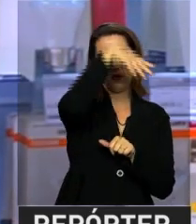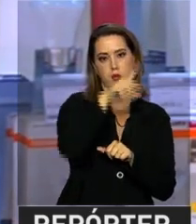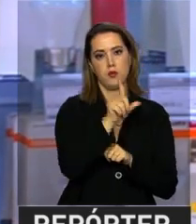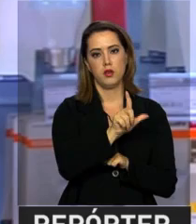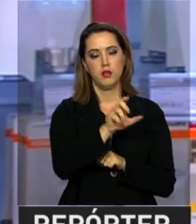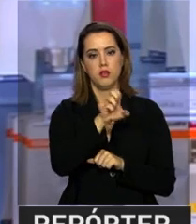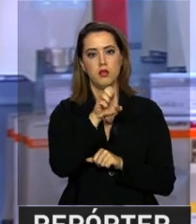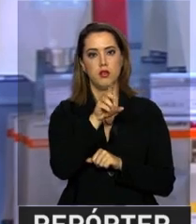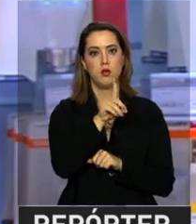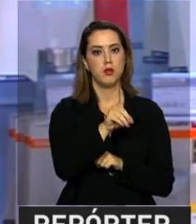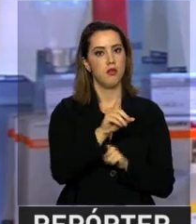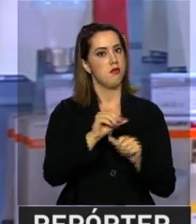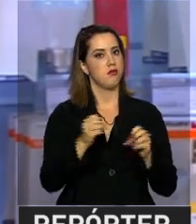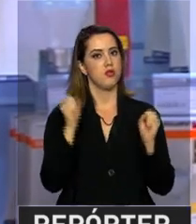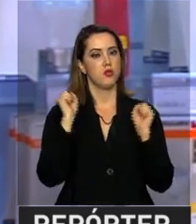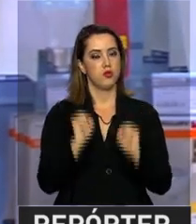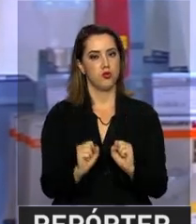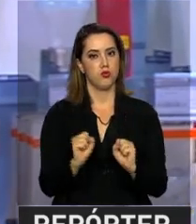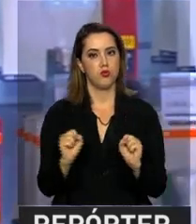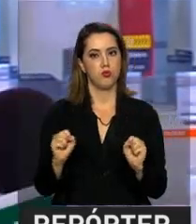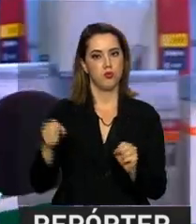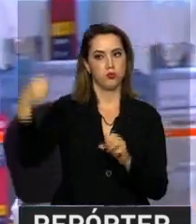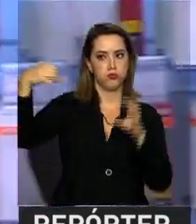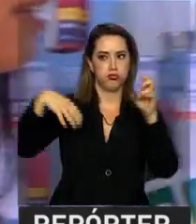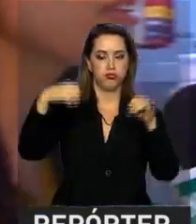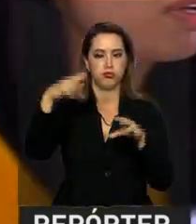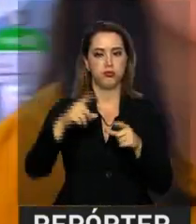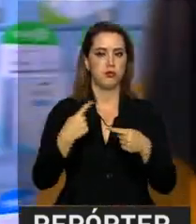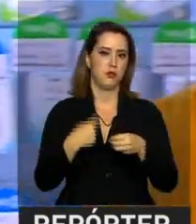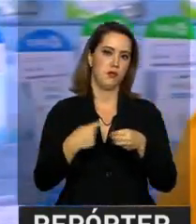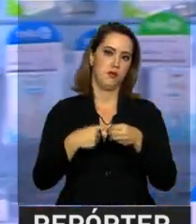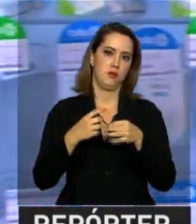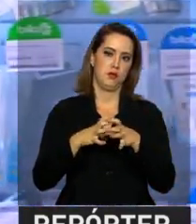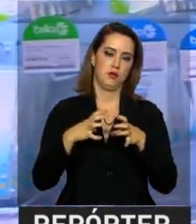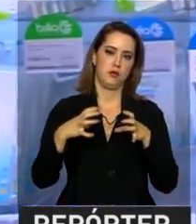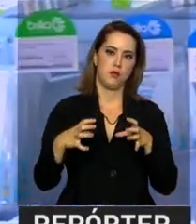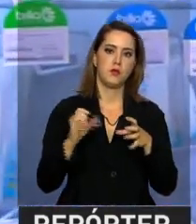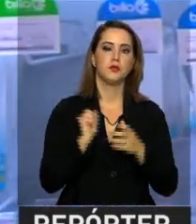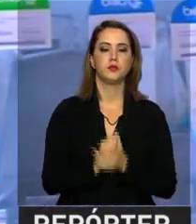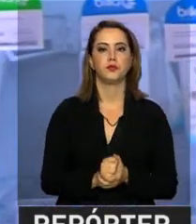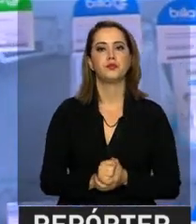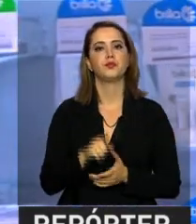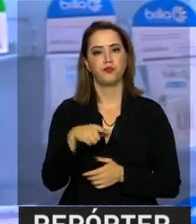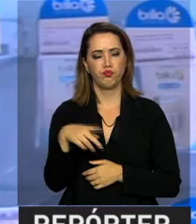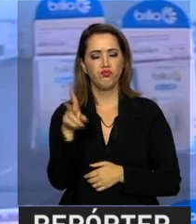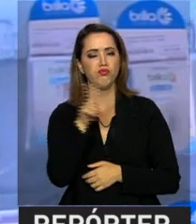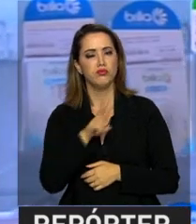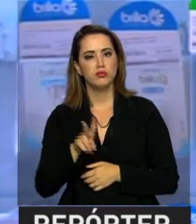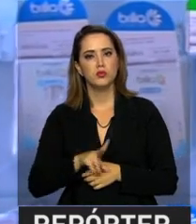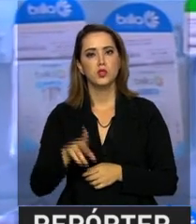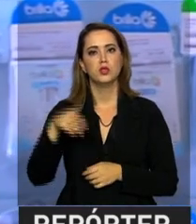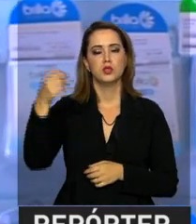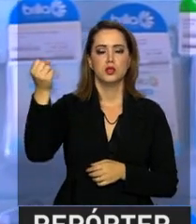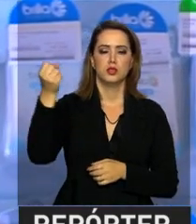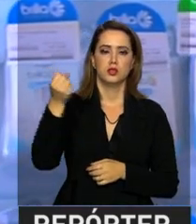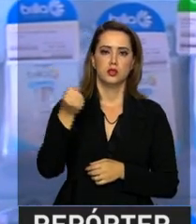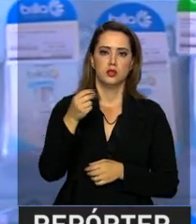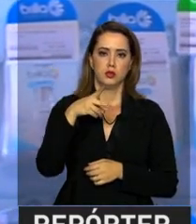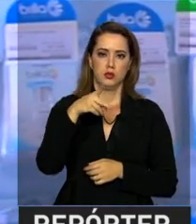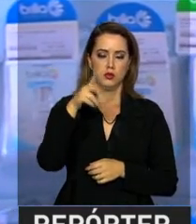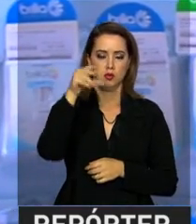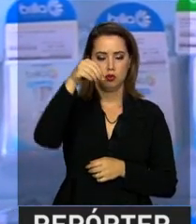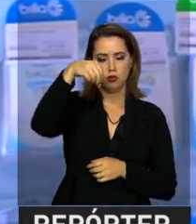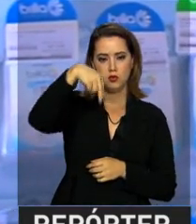iluminar uma cidade de médio porte hoje muito obrigada Sebastião é e segundo dados da ONU deixar de utilizar as